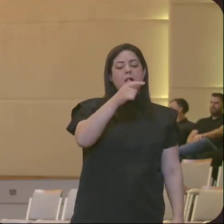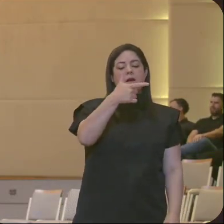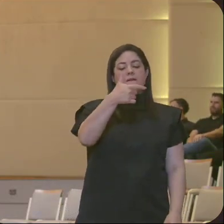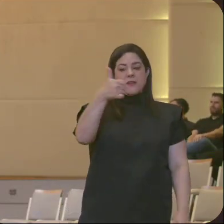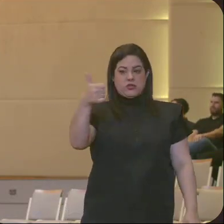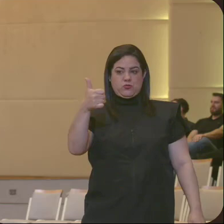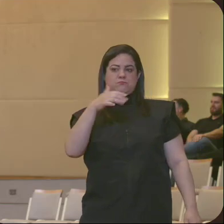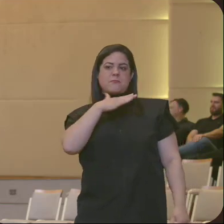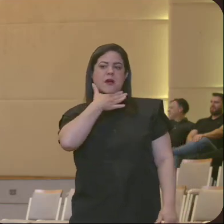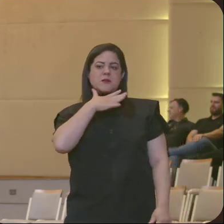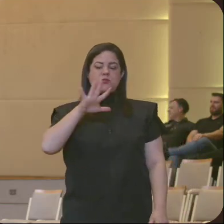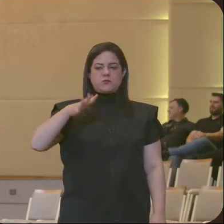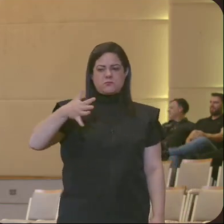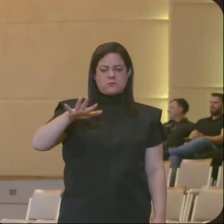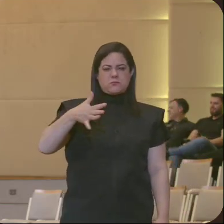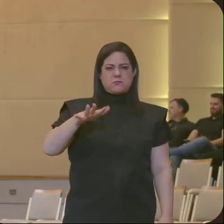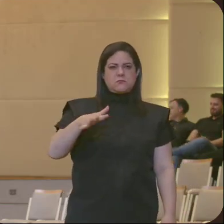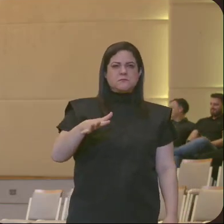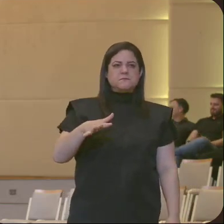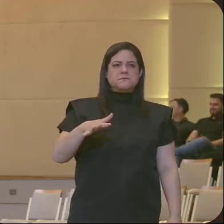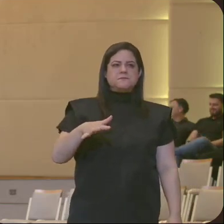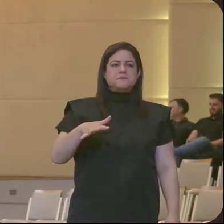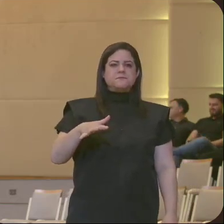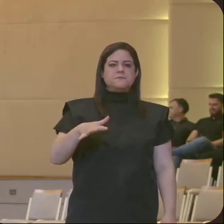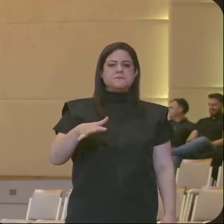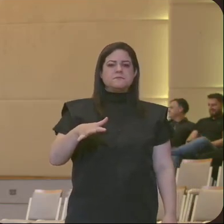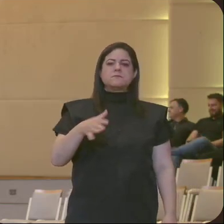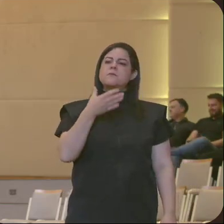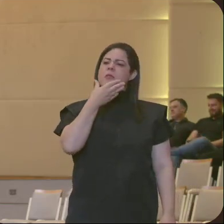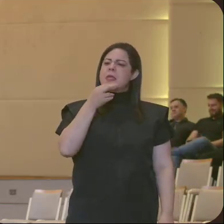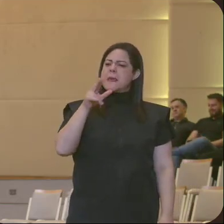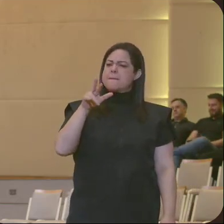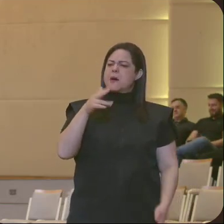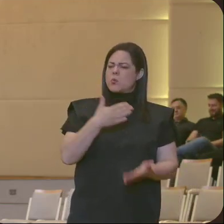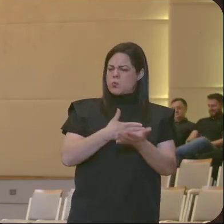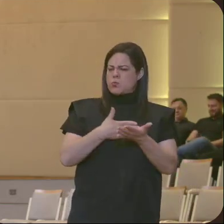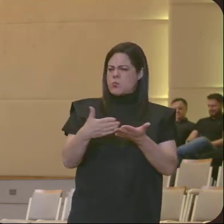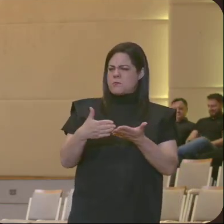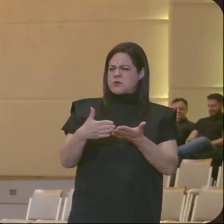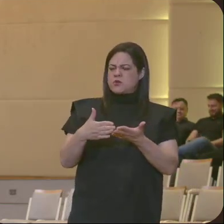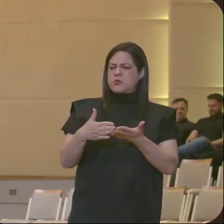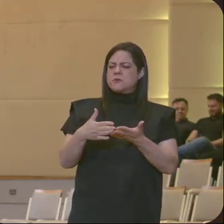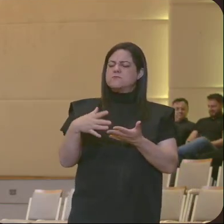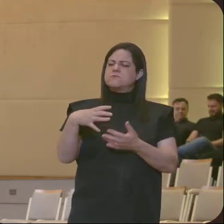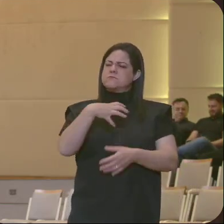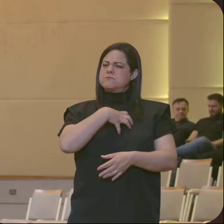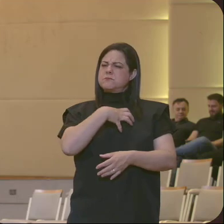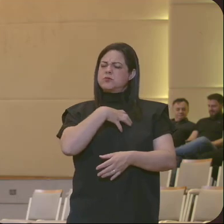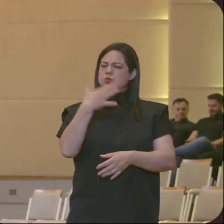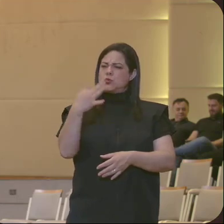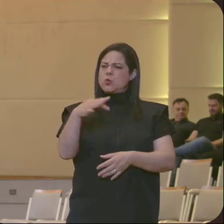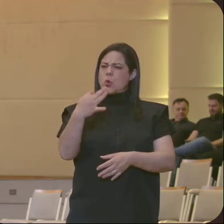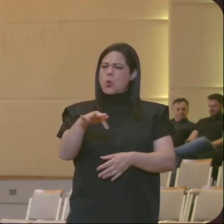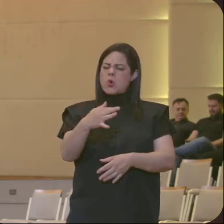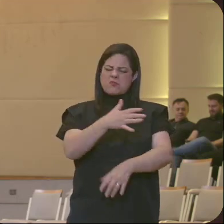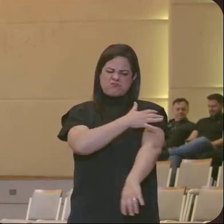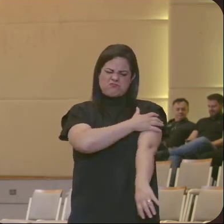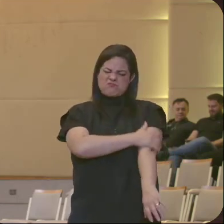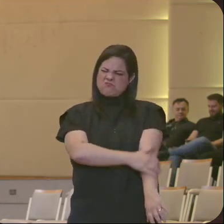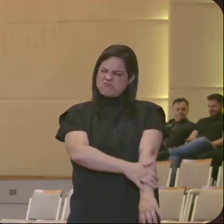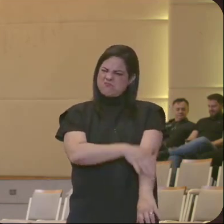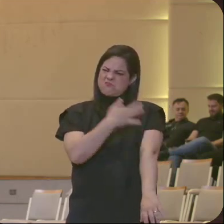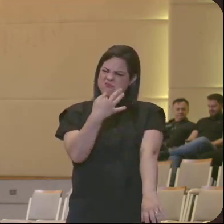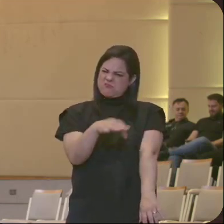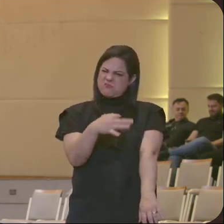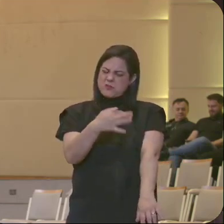março de 2021, mais ou menos, o irmão Rogério começa a sentir uma dor no braço. Fala, pastor, uma dor no braço?